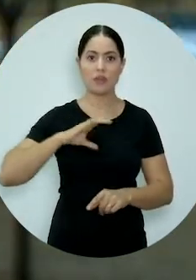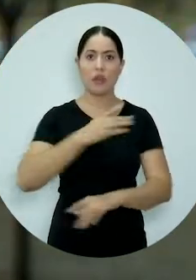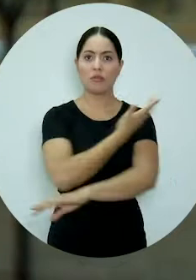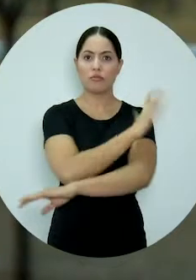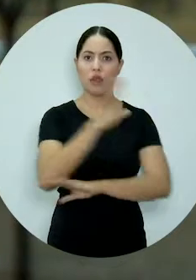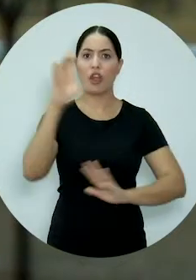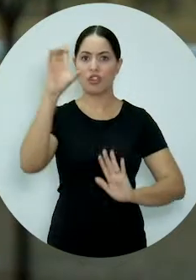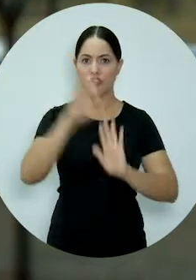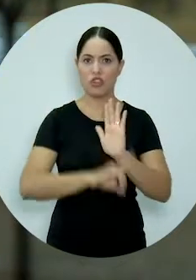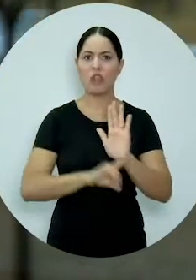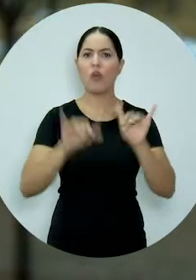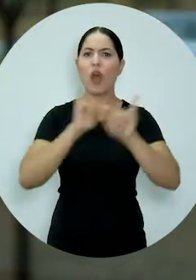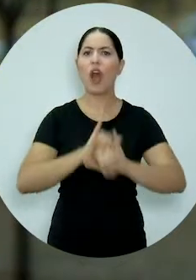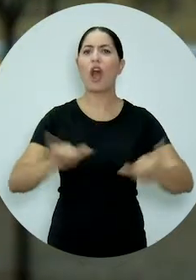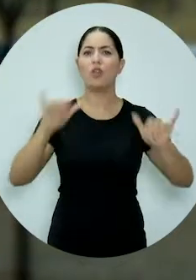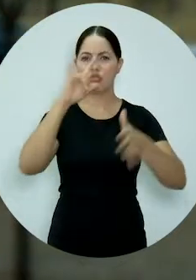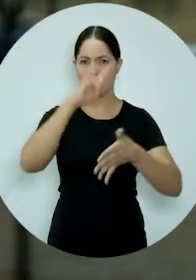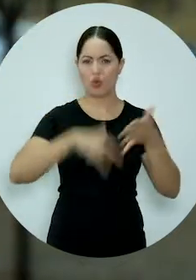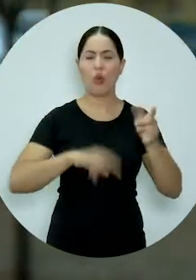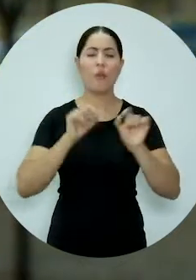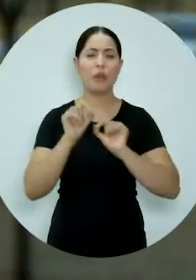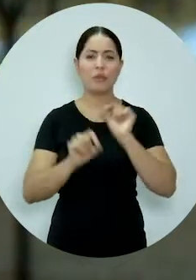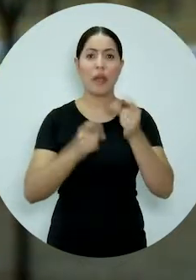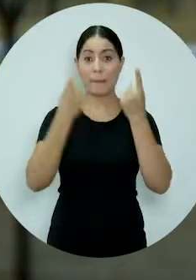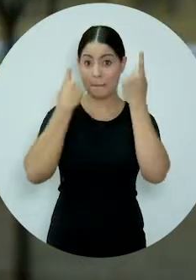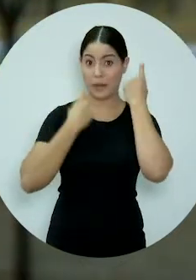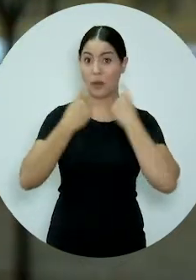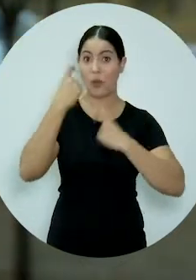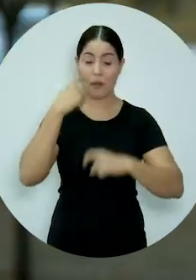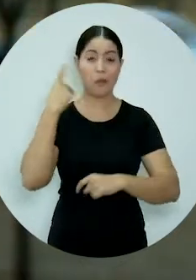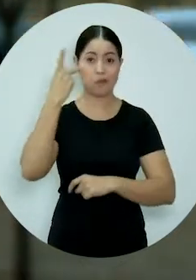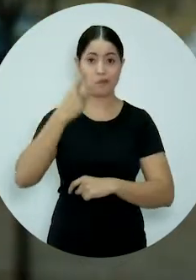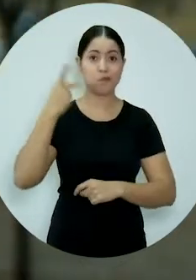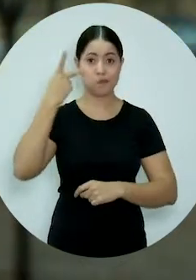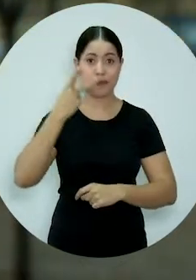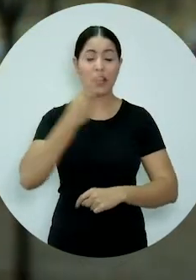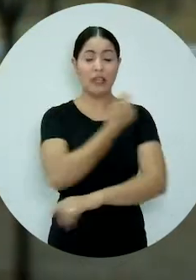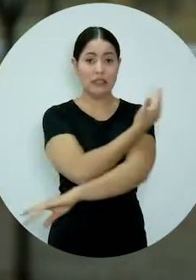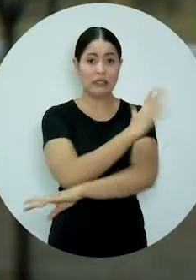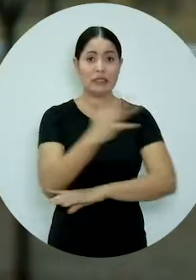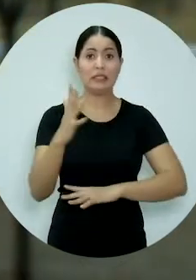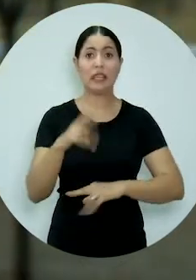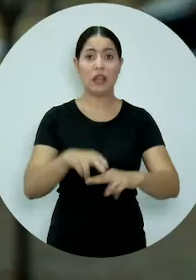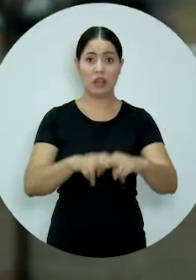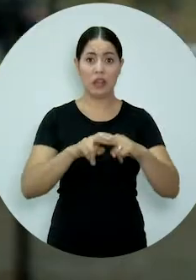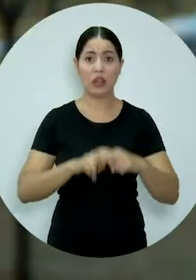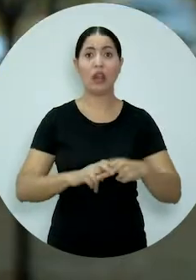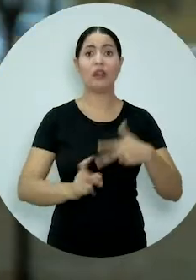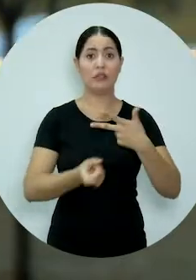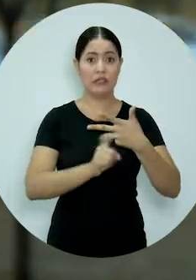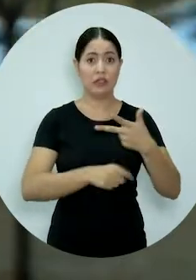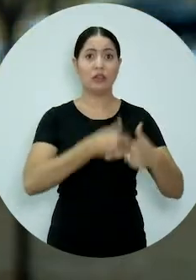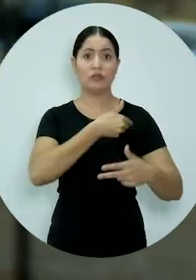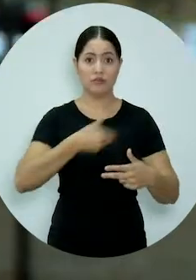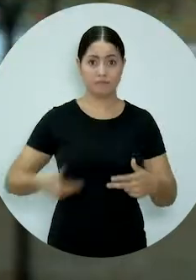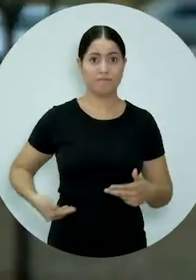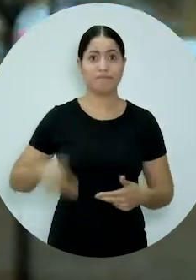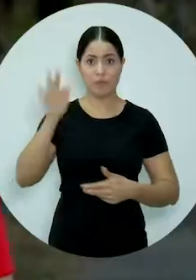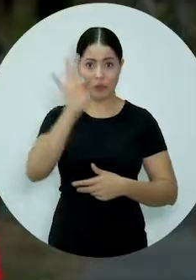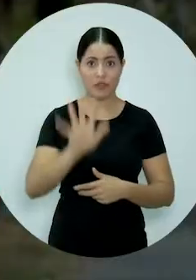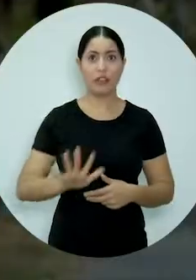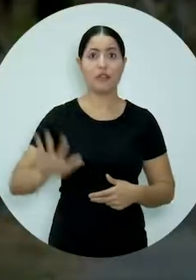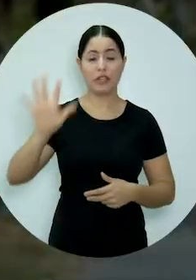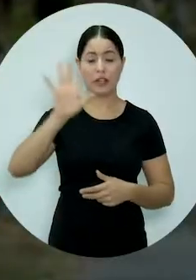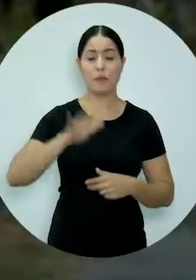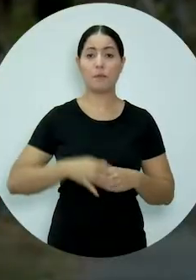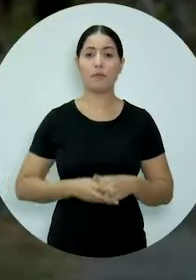publicou uma nota em que manifestou preocupação com a política ambiental adotada pelo Poder Executivo Federal.